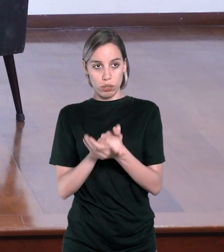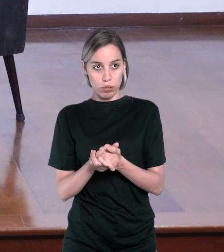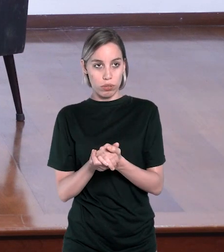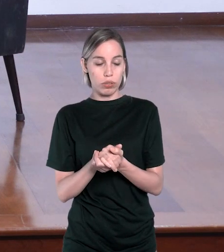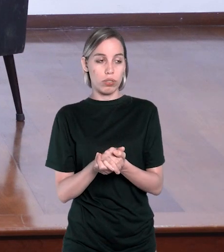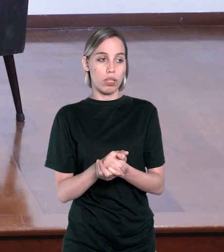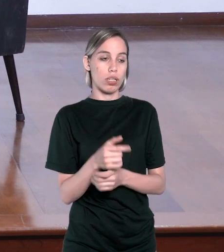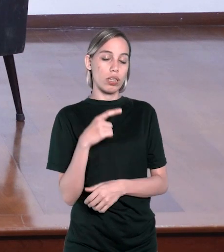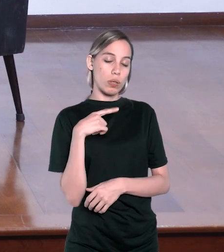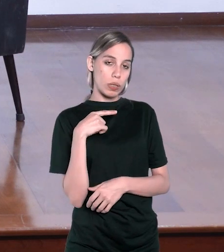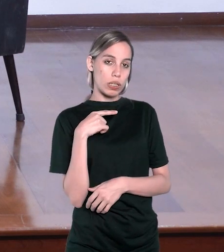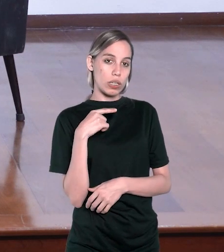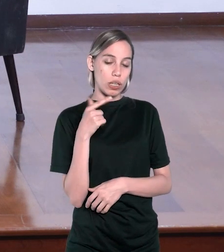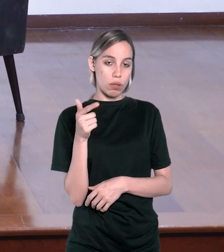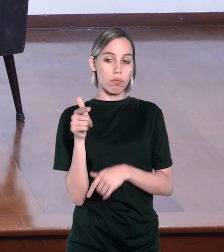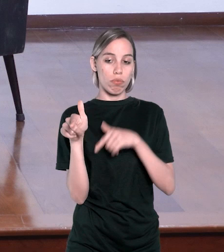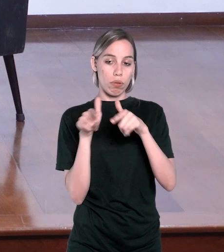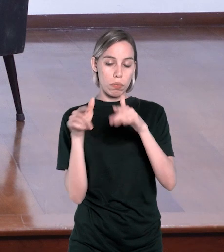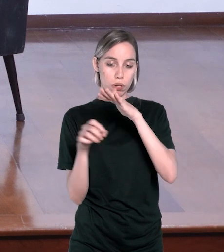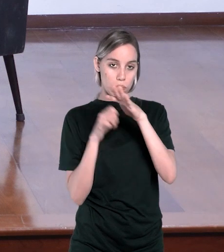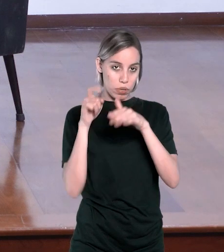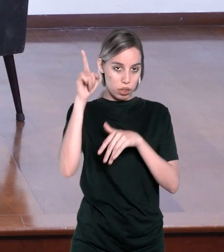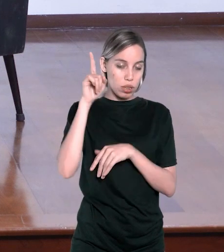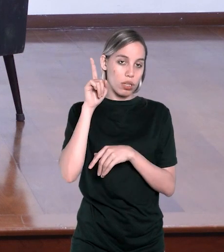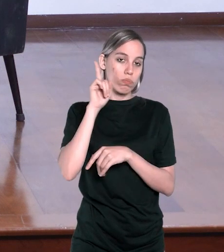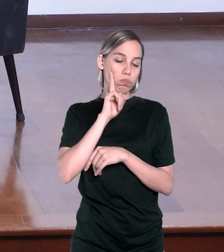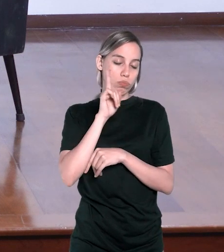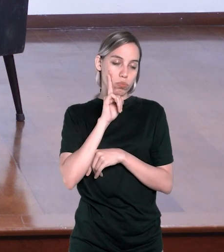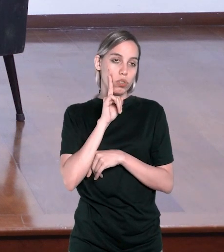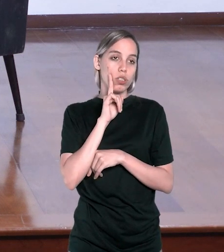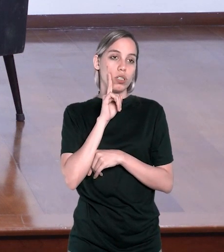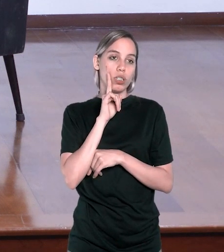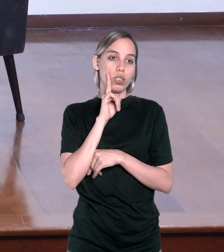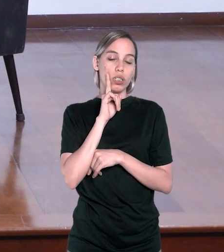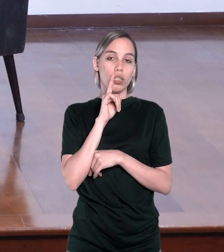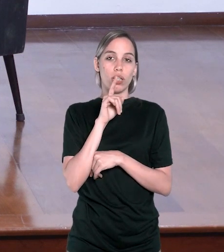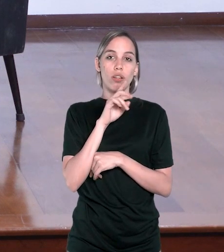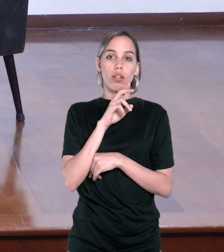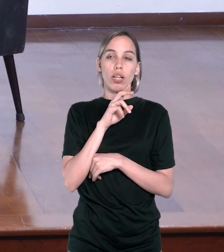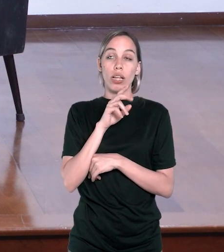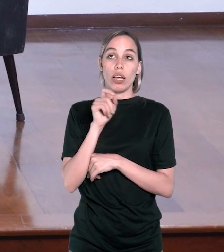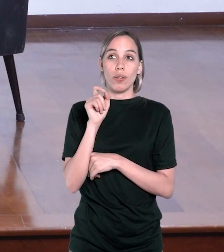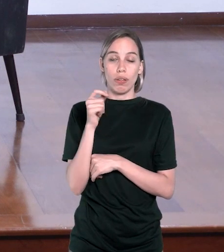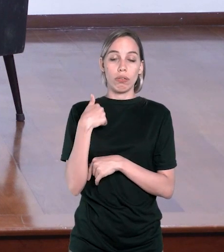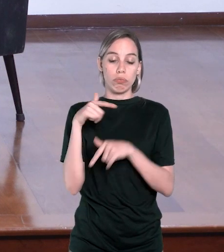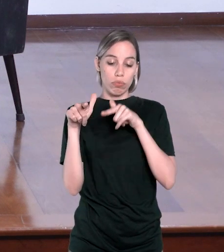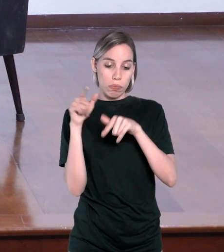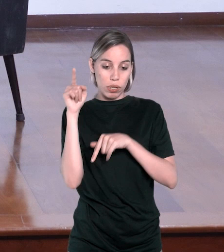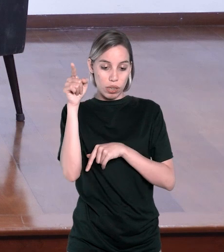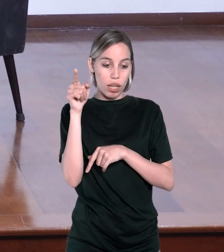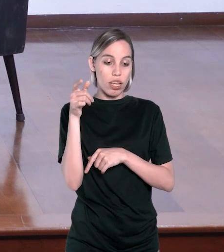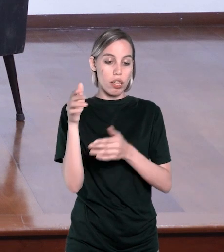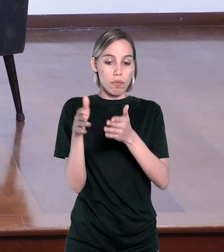trabalhava numa editora em Nova York chamada Workman na época. Eu pedi demissão da editora. Tinha uma época que eu trabalhei. Eu